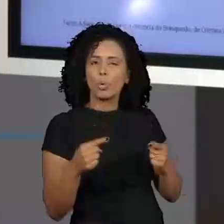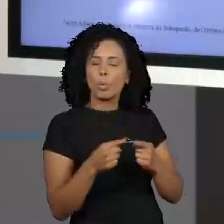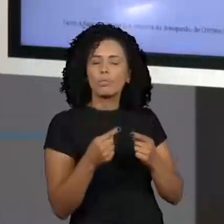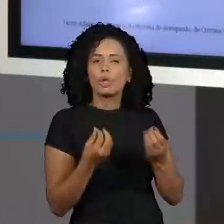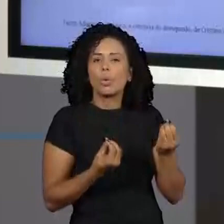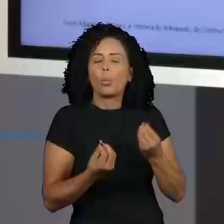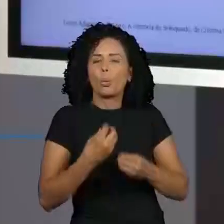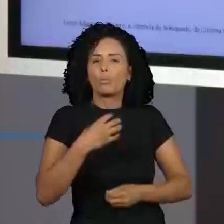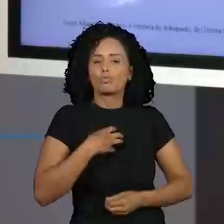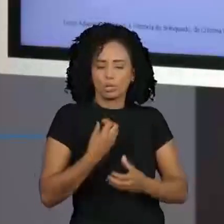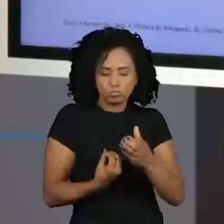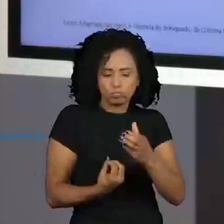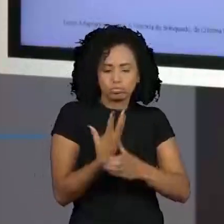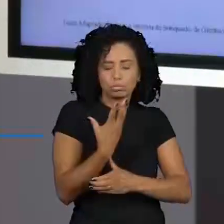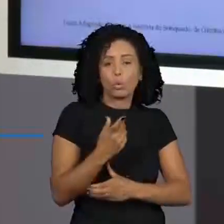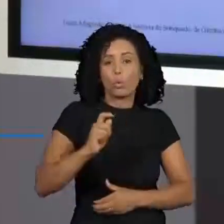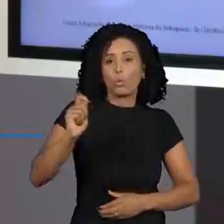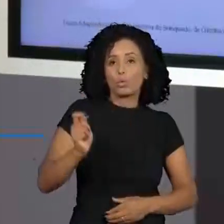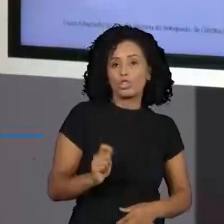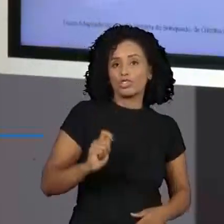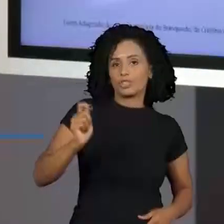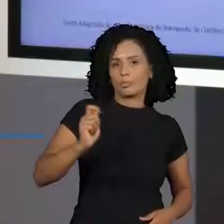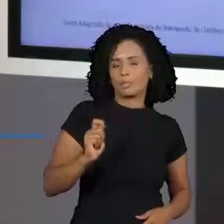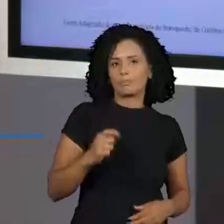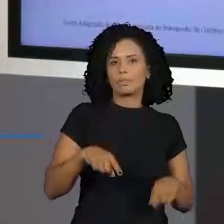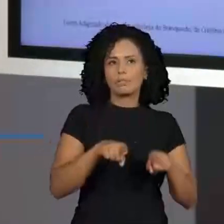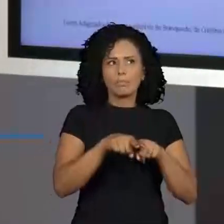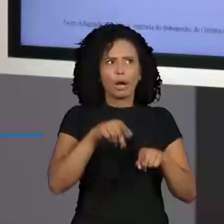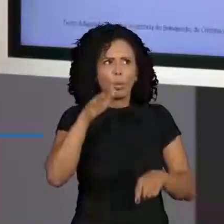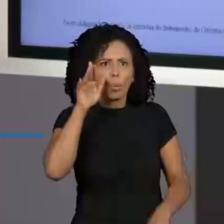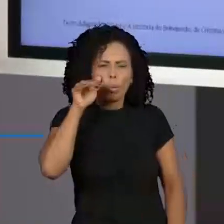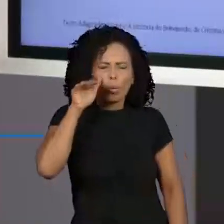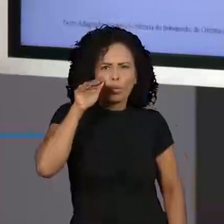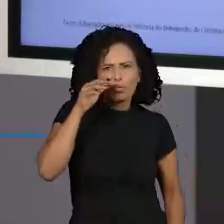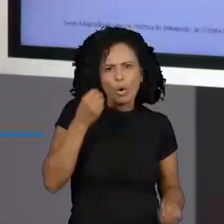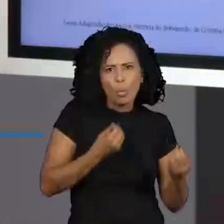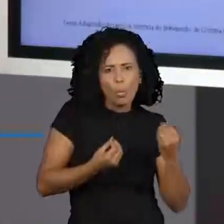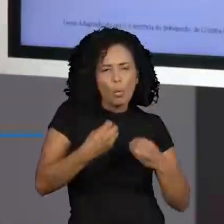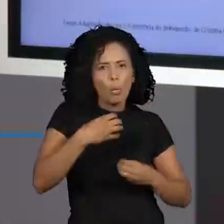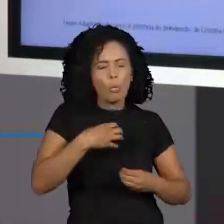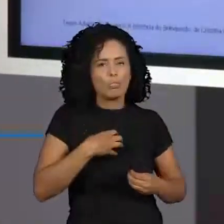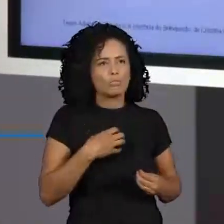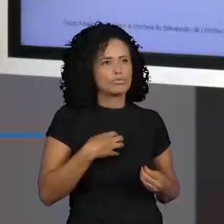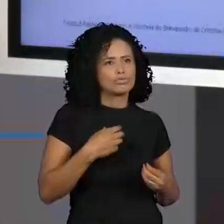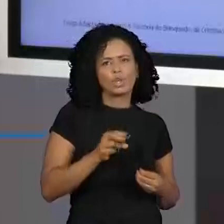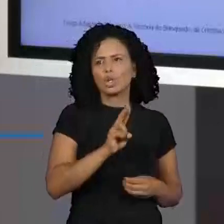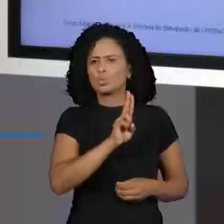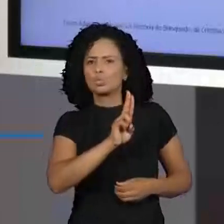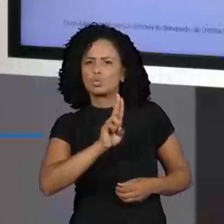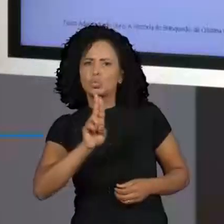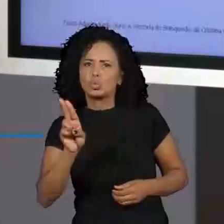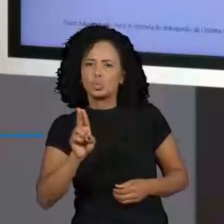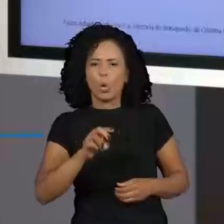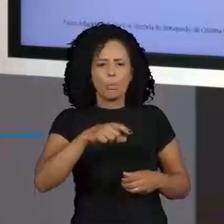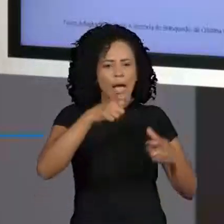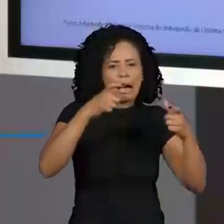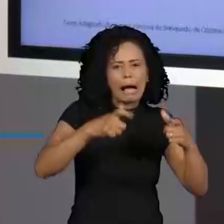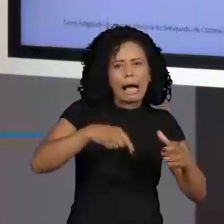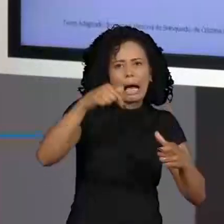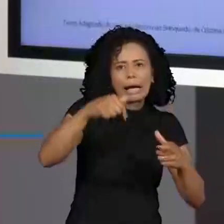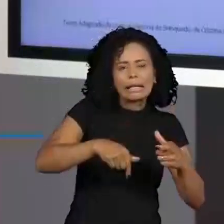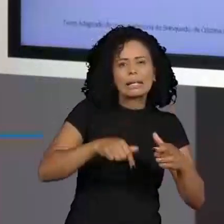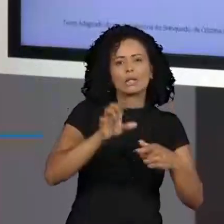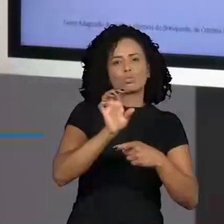e também várias curiosidades sobre esse brinquedo, sobre os diversos nomes aqui nas regiões, nos estados